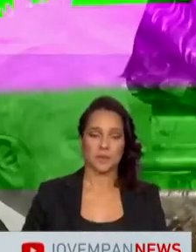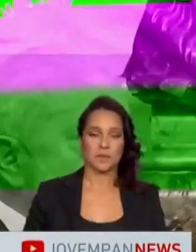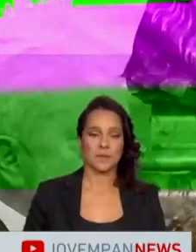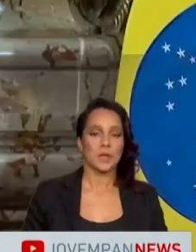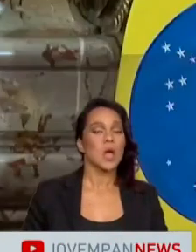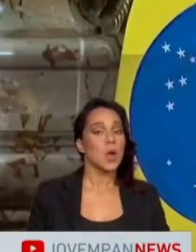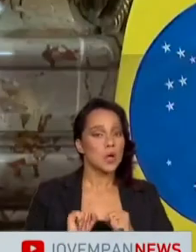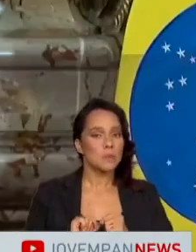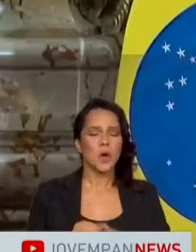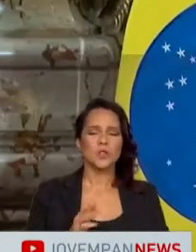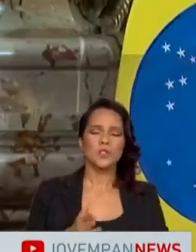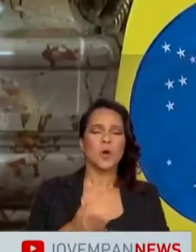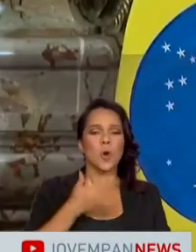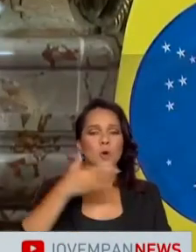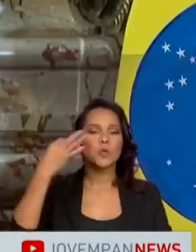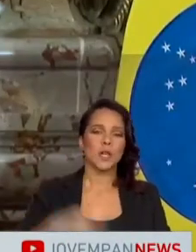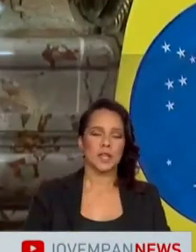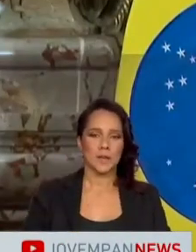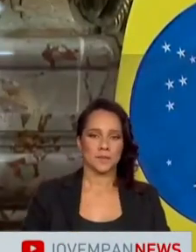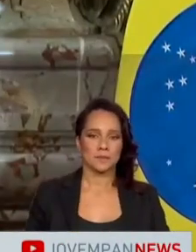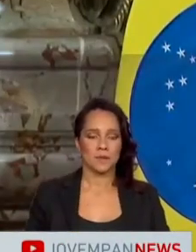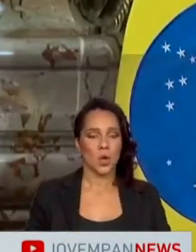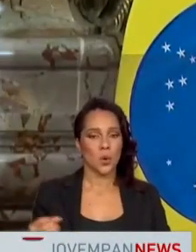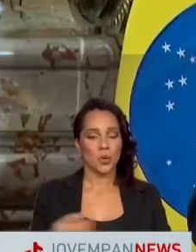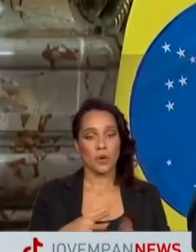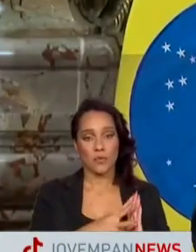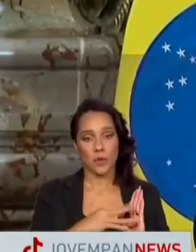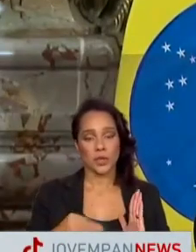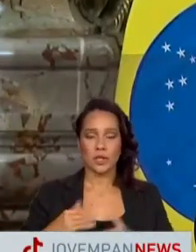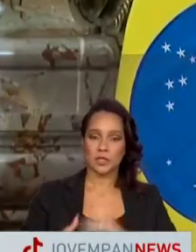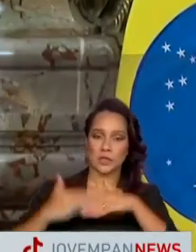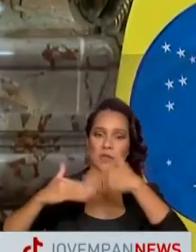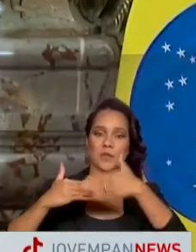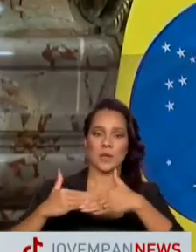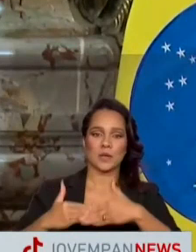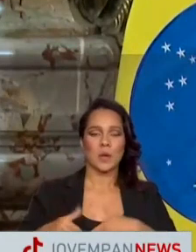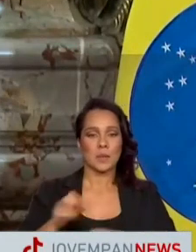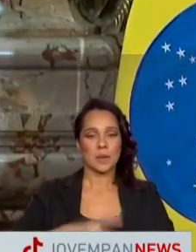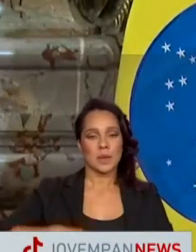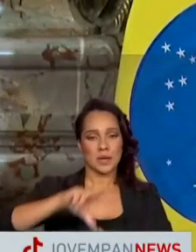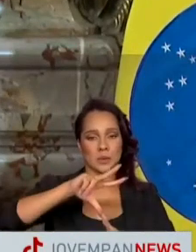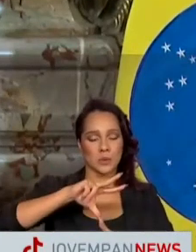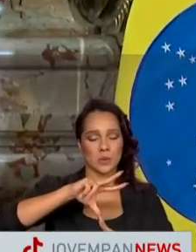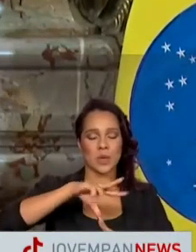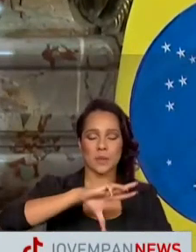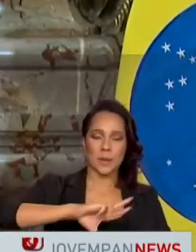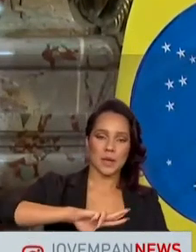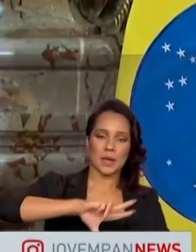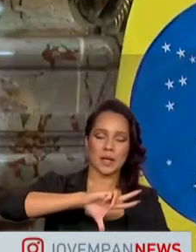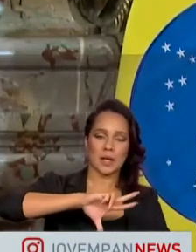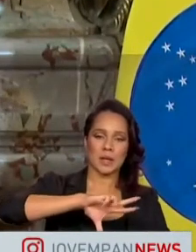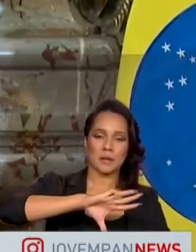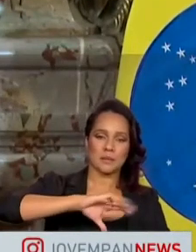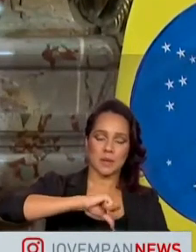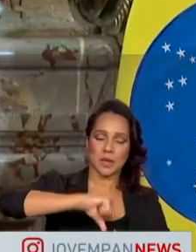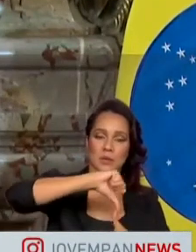é o que pode consolidar que essa representação um novo que fazem os presidentes de desenvolvimento para a América do Sul e para a República Latina. Esse é